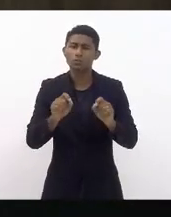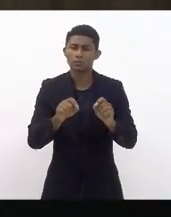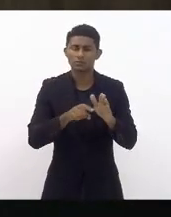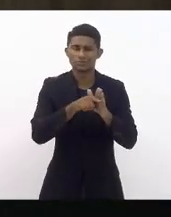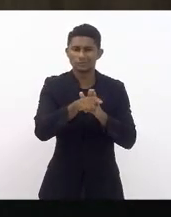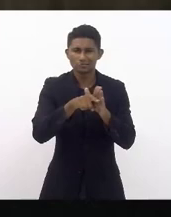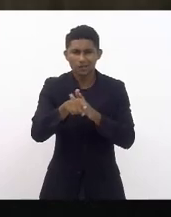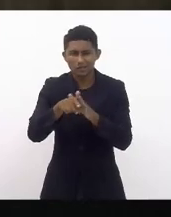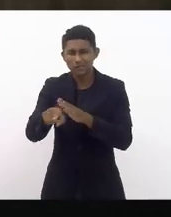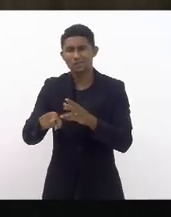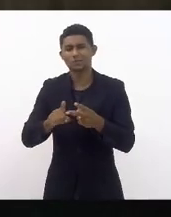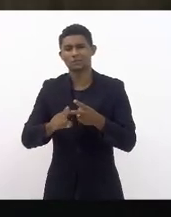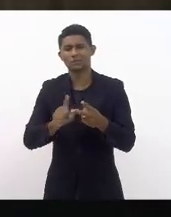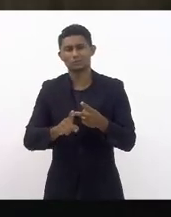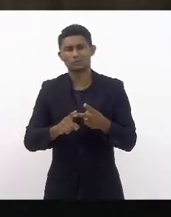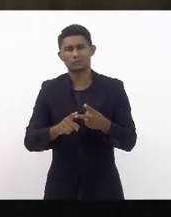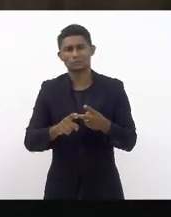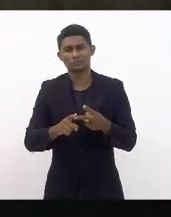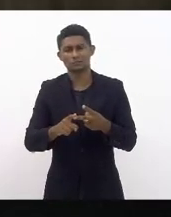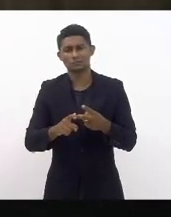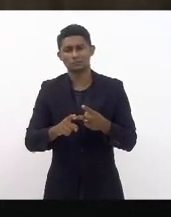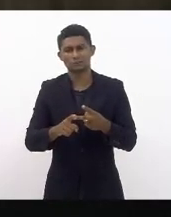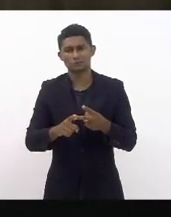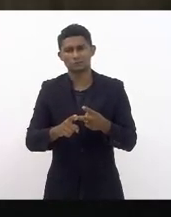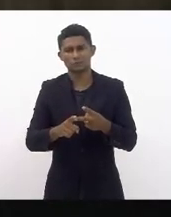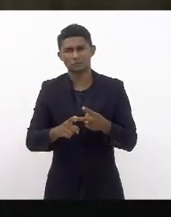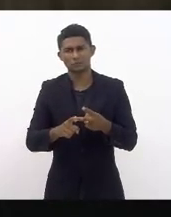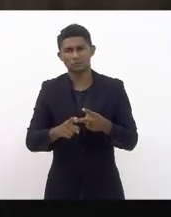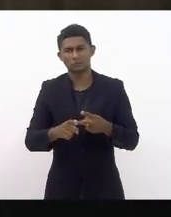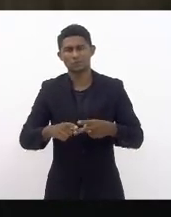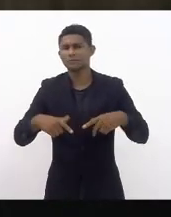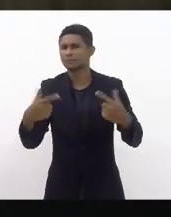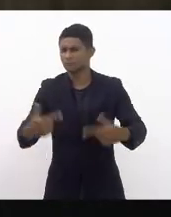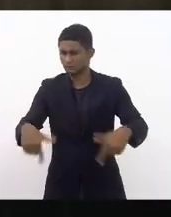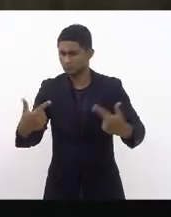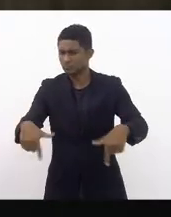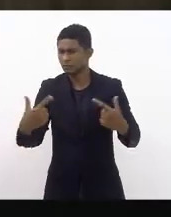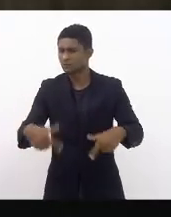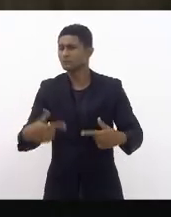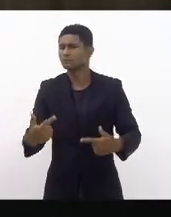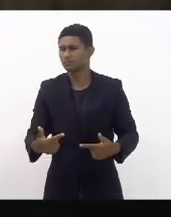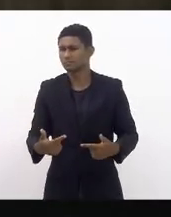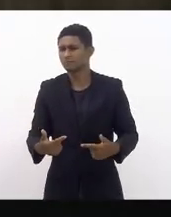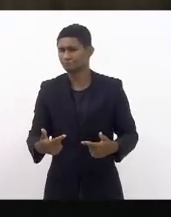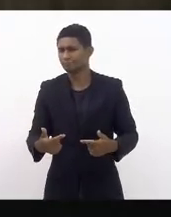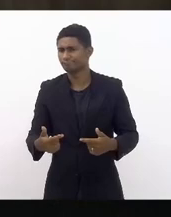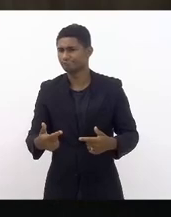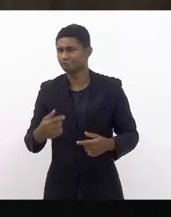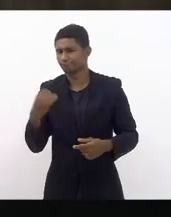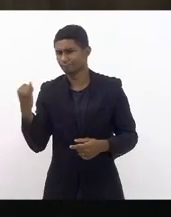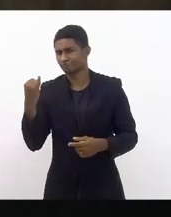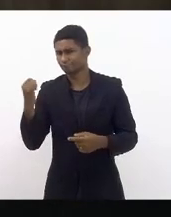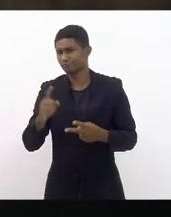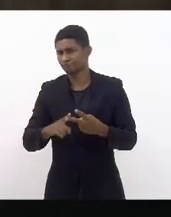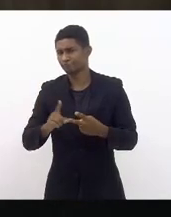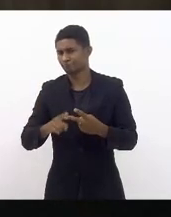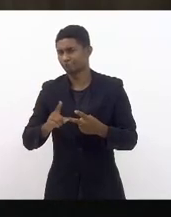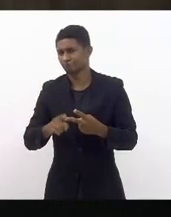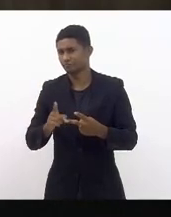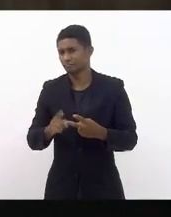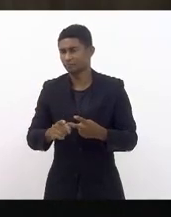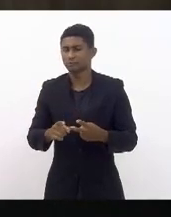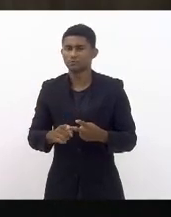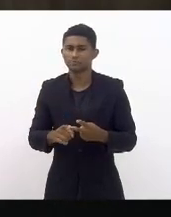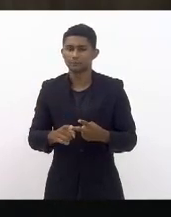que envolve um trabalho muito diferenciado do que hoje é ofertado para a